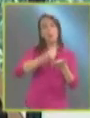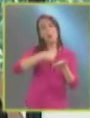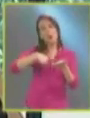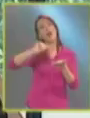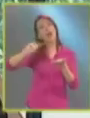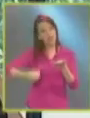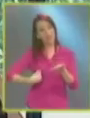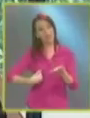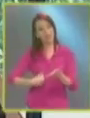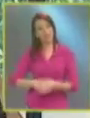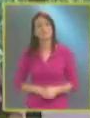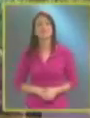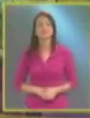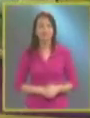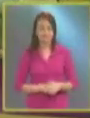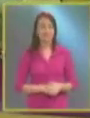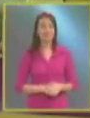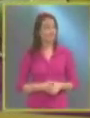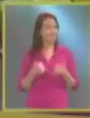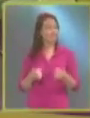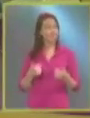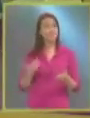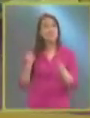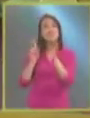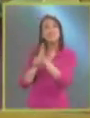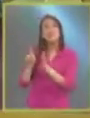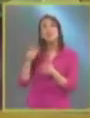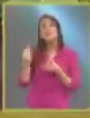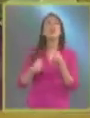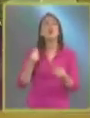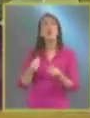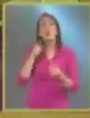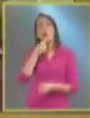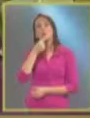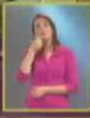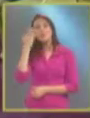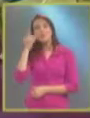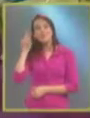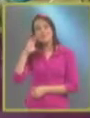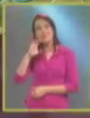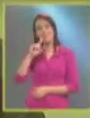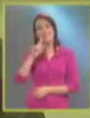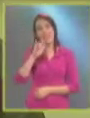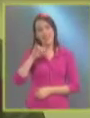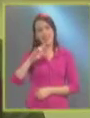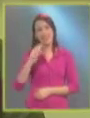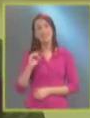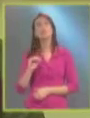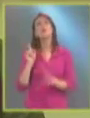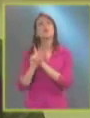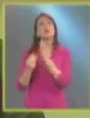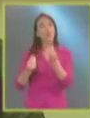assim, como assinante. Pois é, ceguinho, como é que é isso para você? Eu acho bacana mesmo, porque já